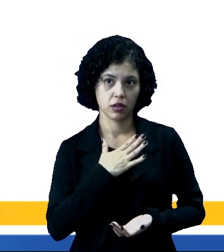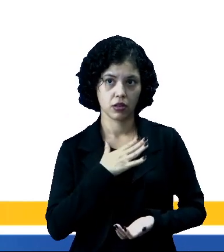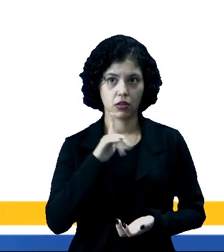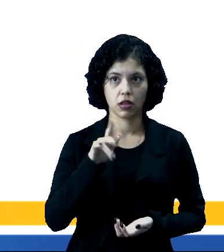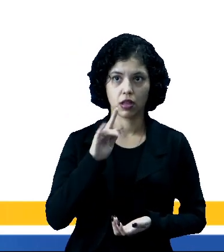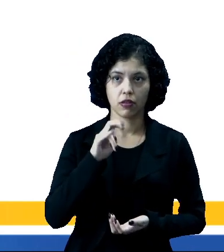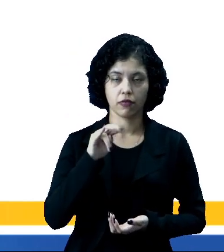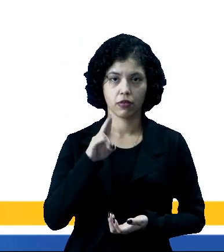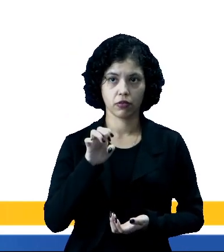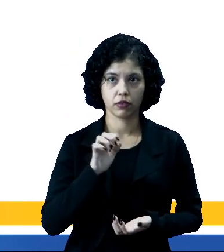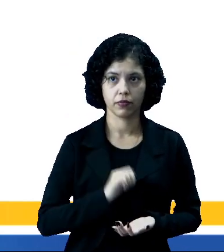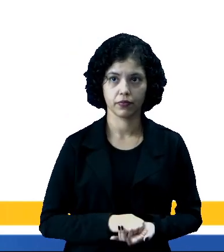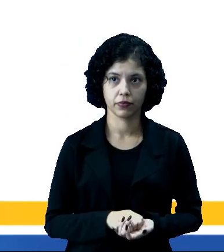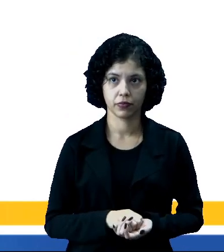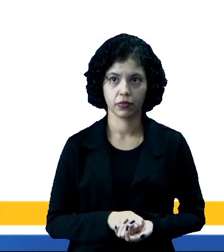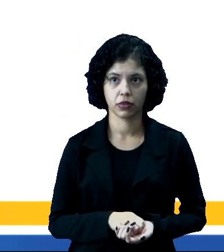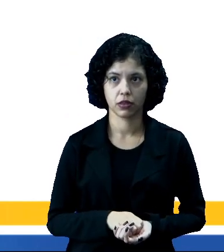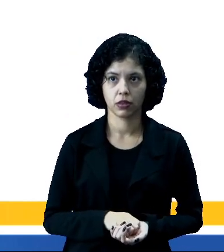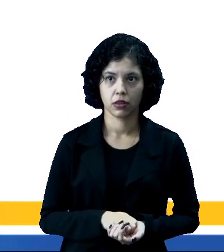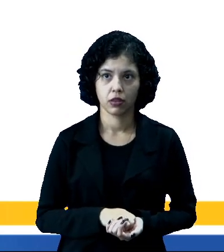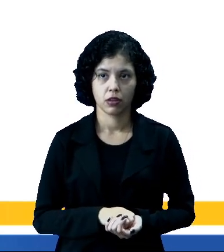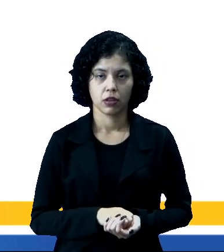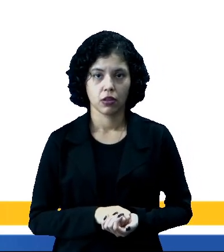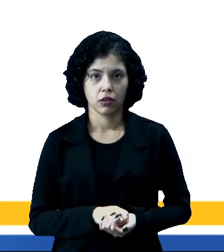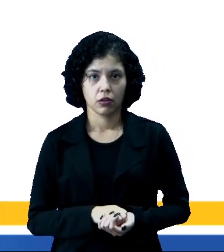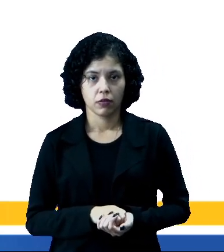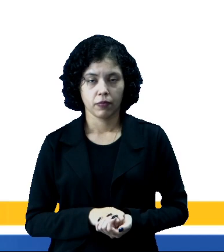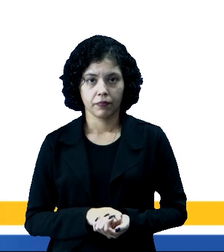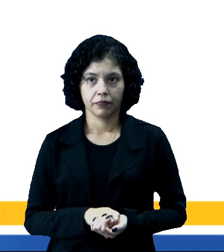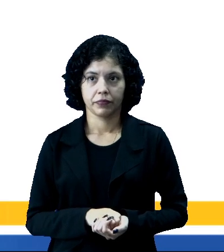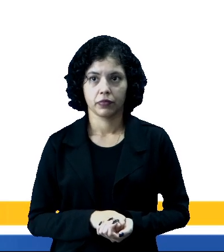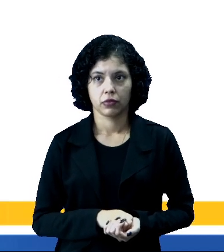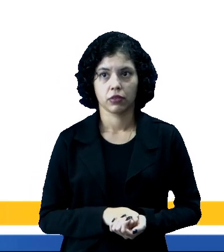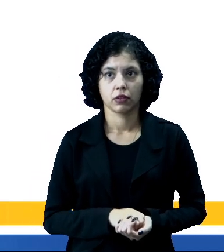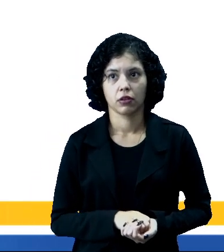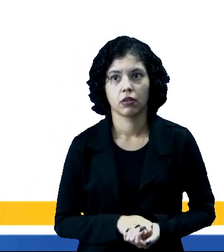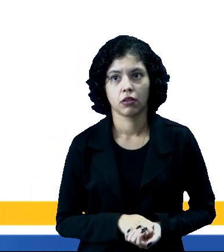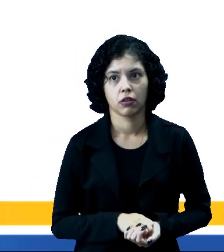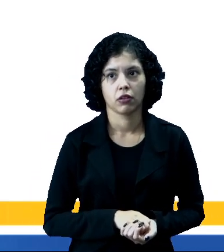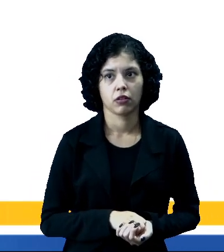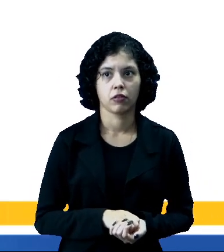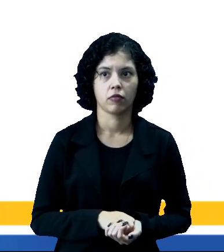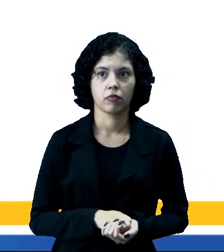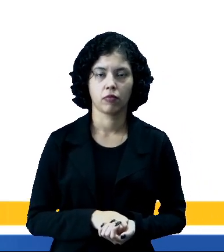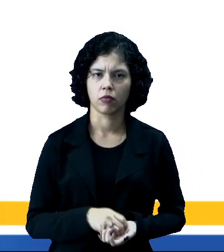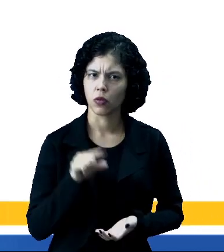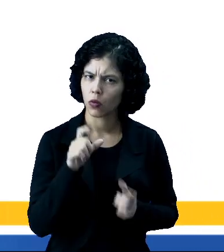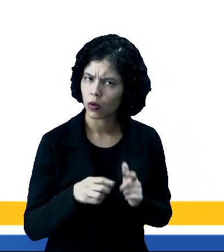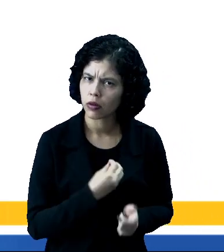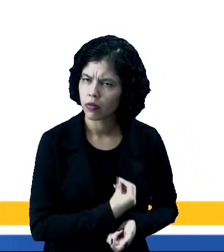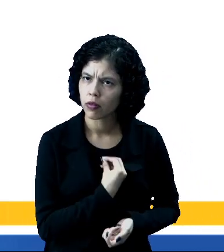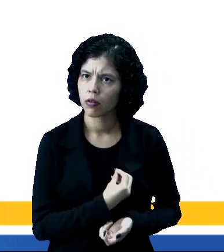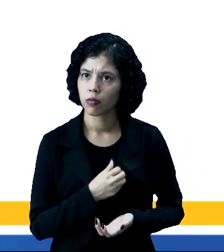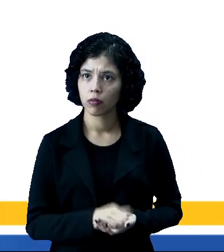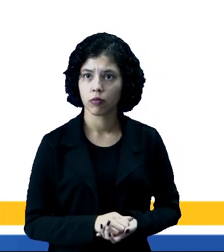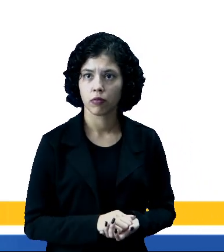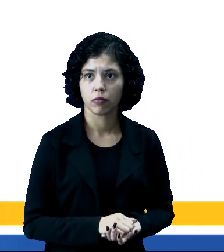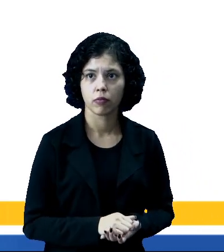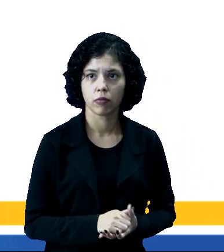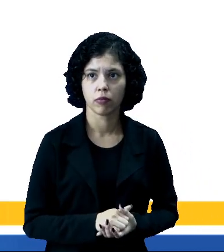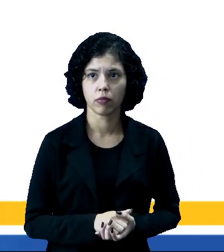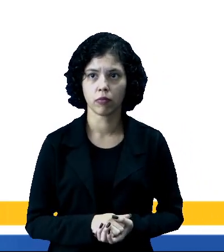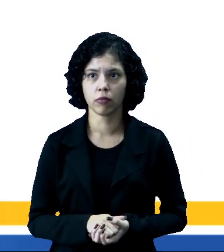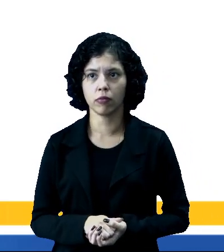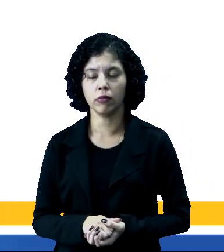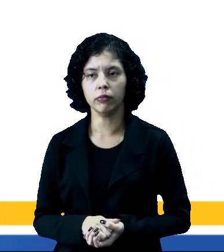Né? Aí o gato diz, eu sou el gato. Aí Garfield pergunta, onde vives? Bem, pensemos de novo,